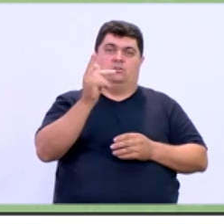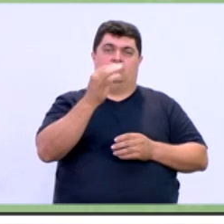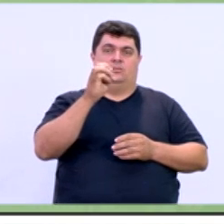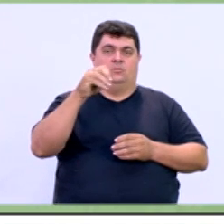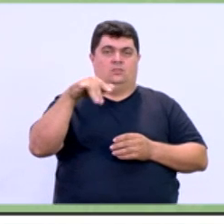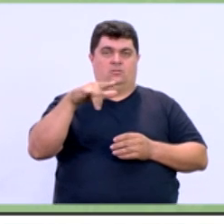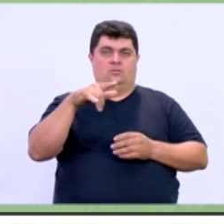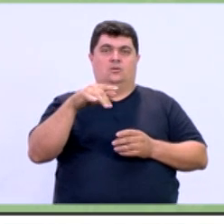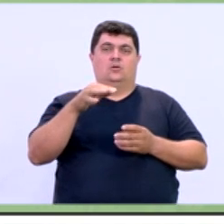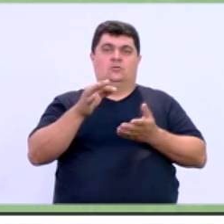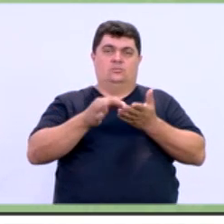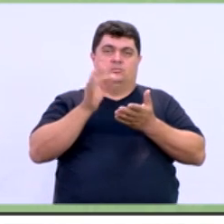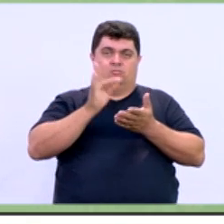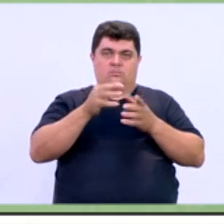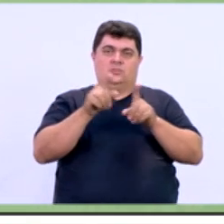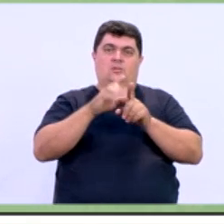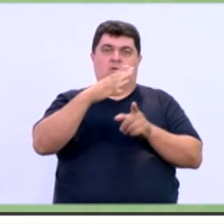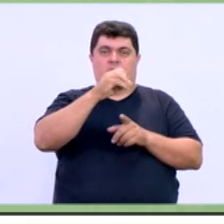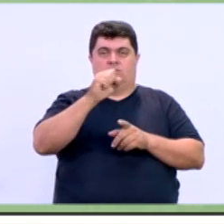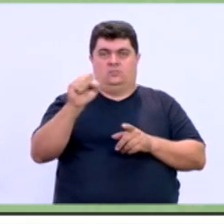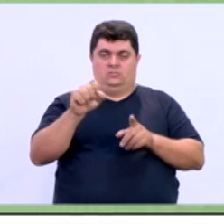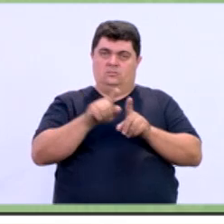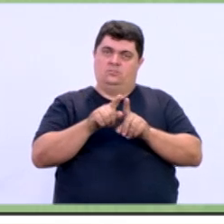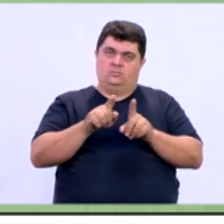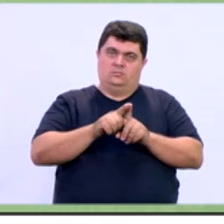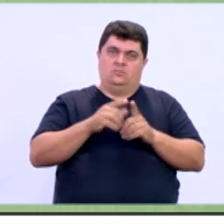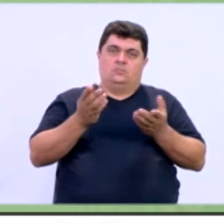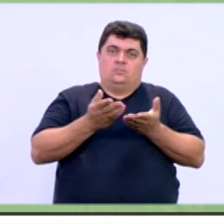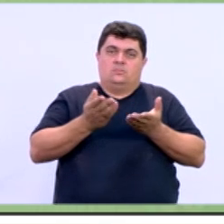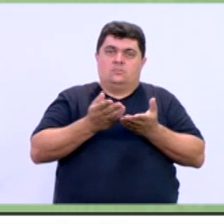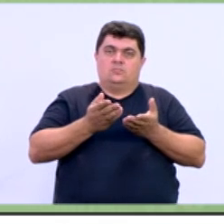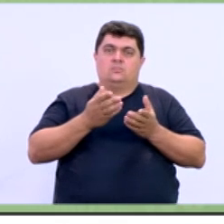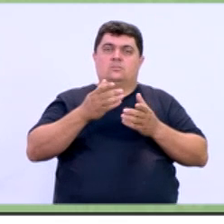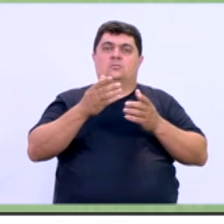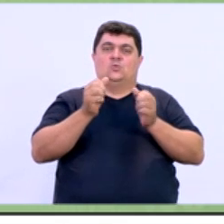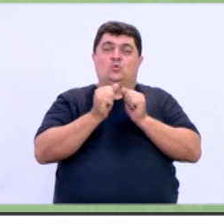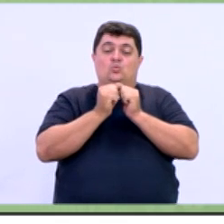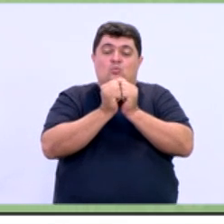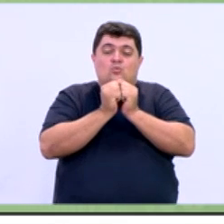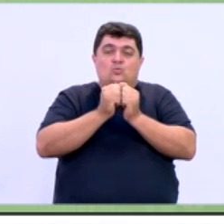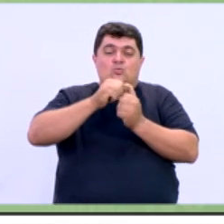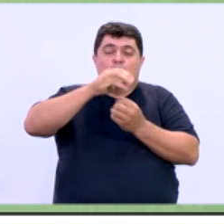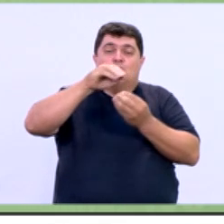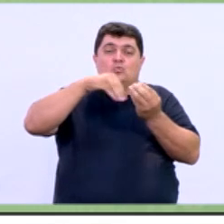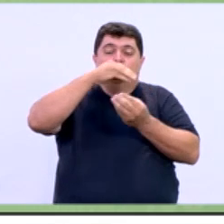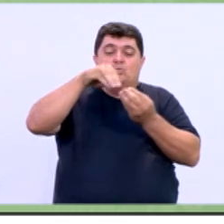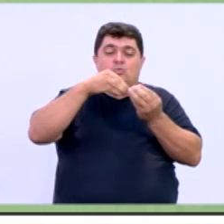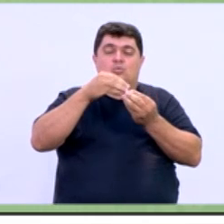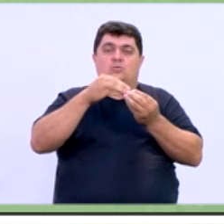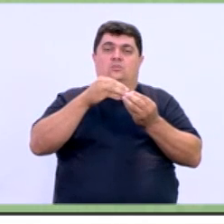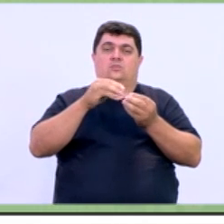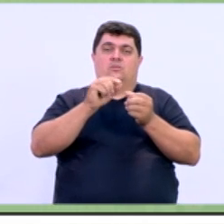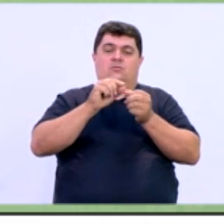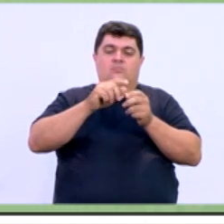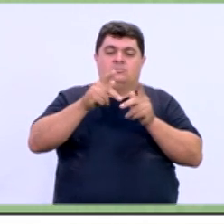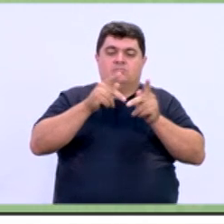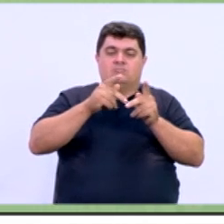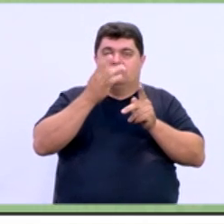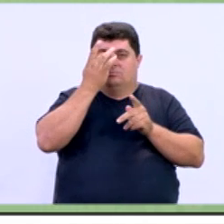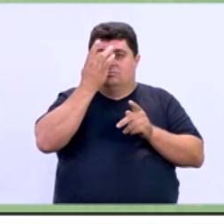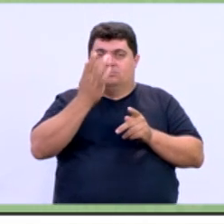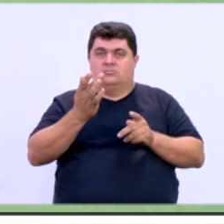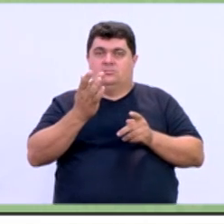HTML, JavaScript e CSS, e agora trabalhando todas elas juntas, em alguns